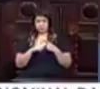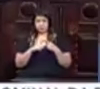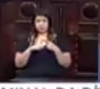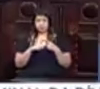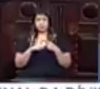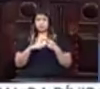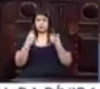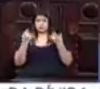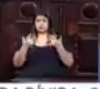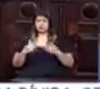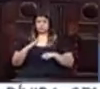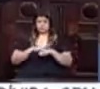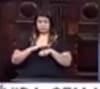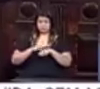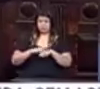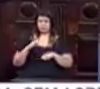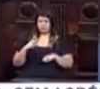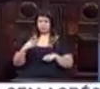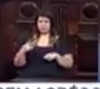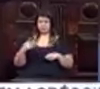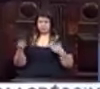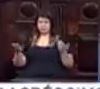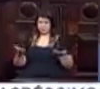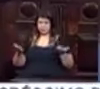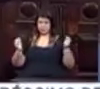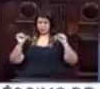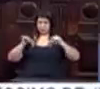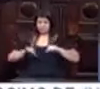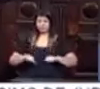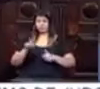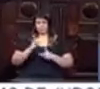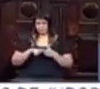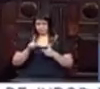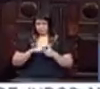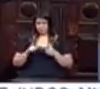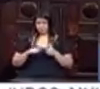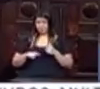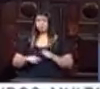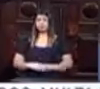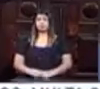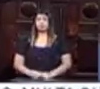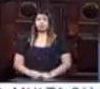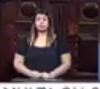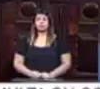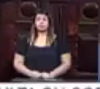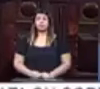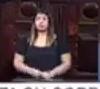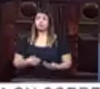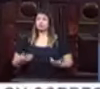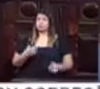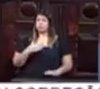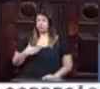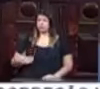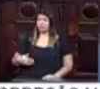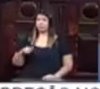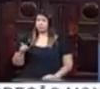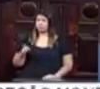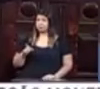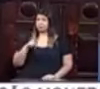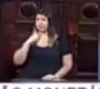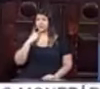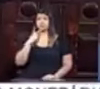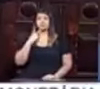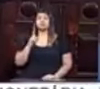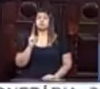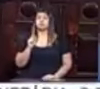diz respeito ao estado de calamidade, a prorrogação da calamidade. A justificativa é